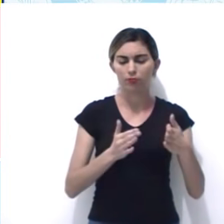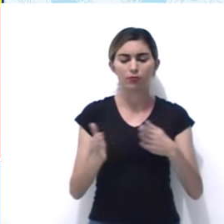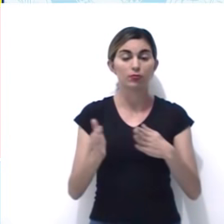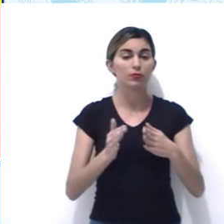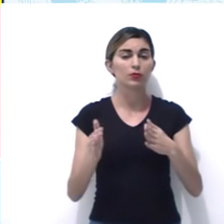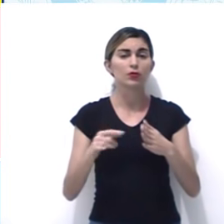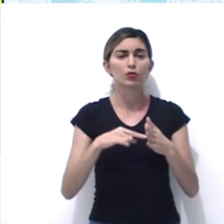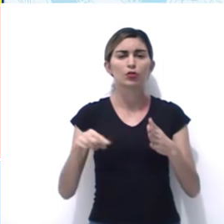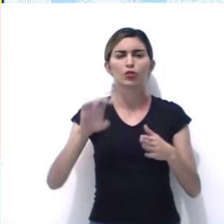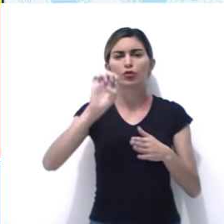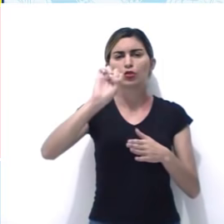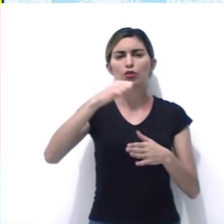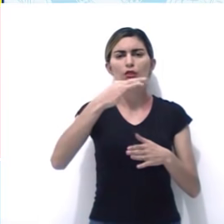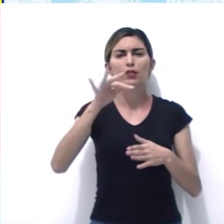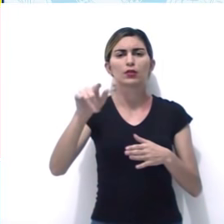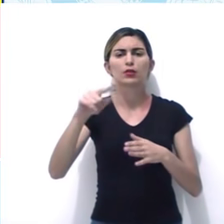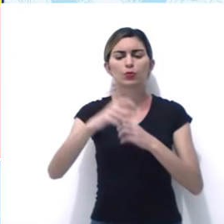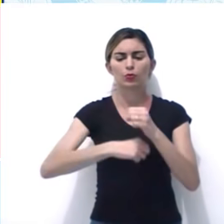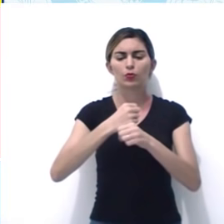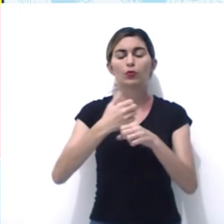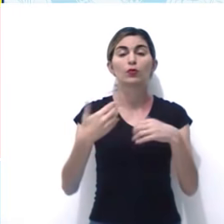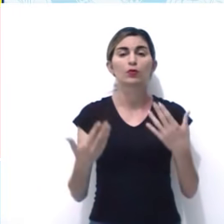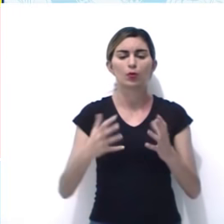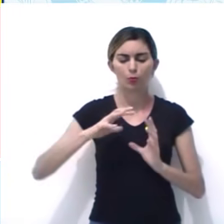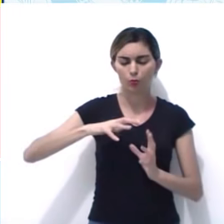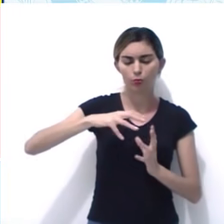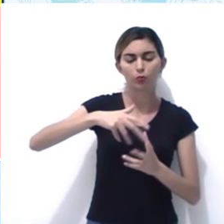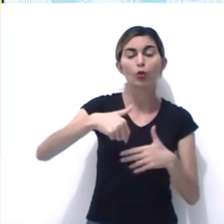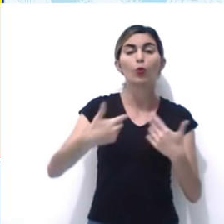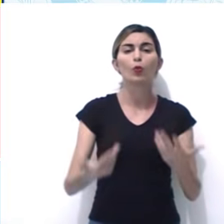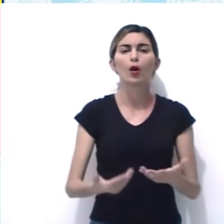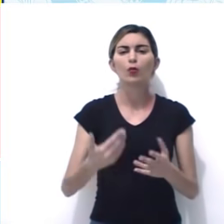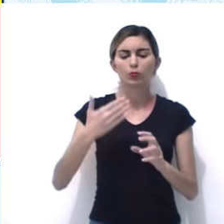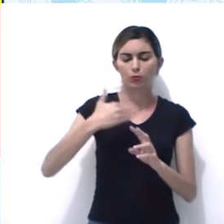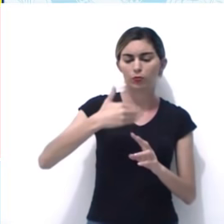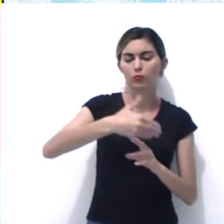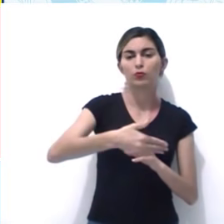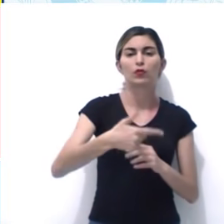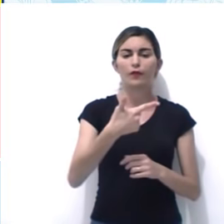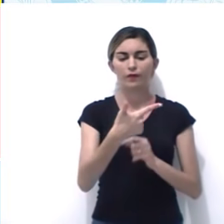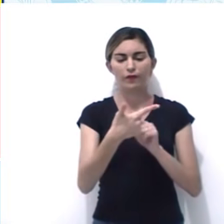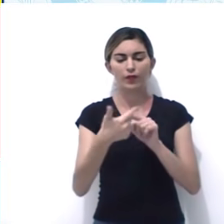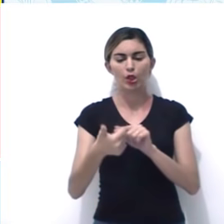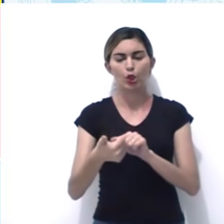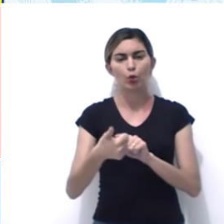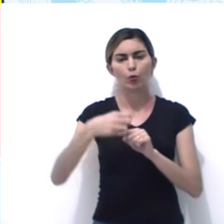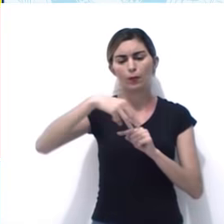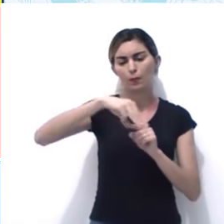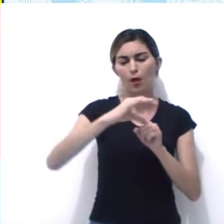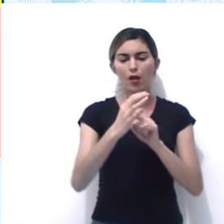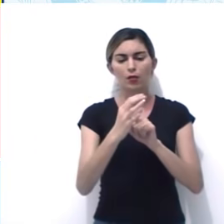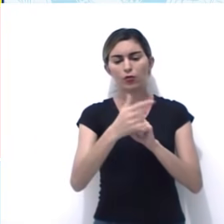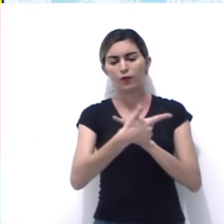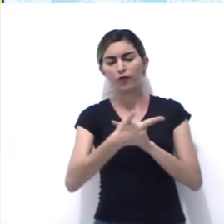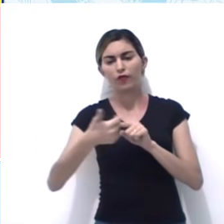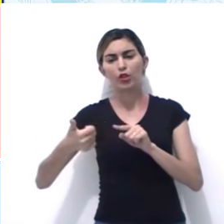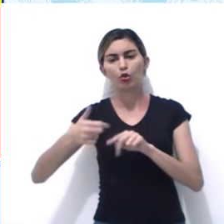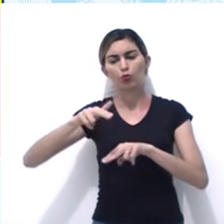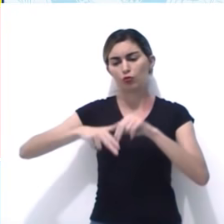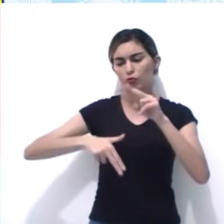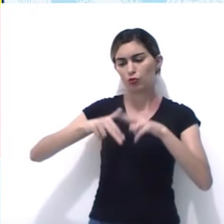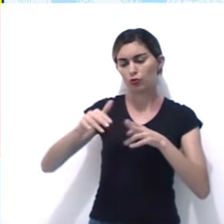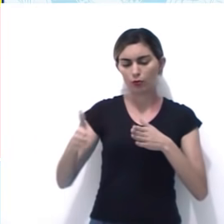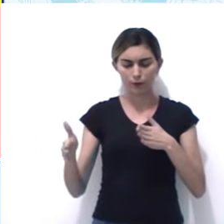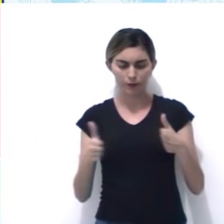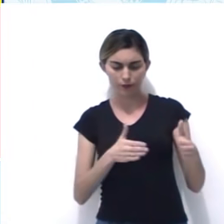que estação do ano nós estamos então nós estamos entre o dia 21 de março e o dia vinte e um de junho a gente tá mais ou menos